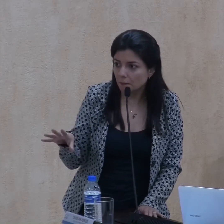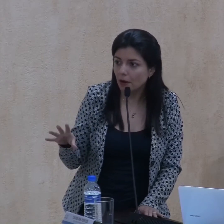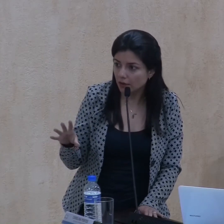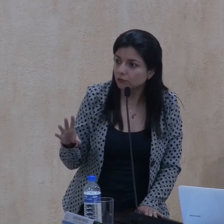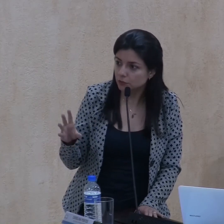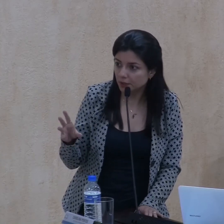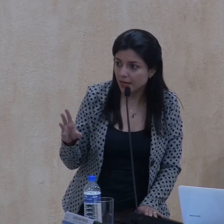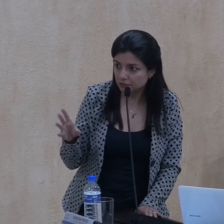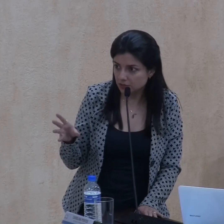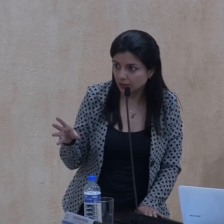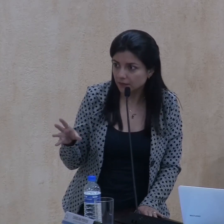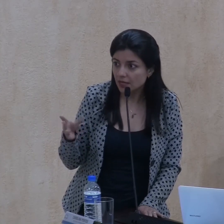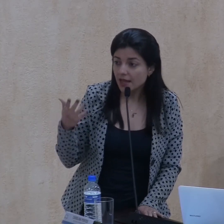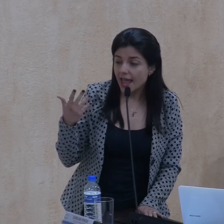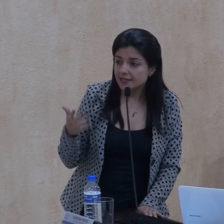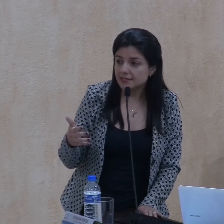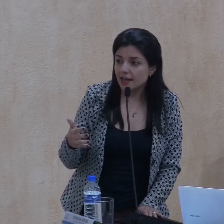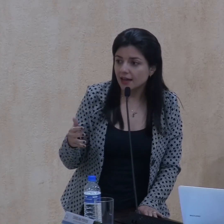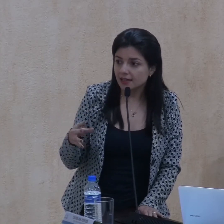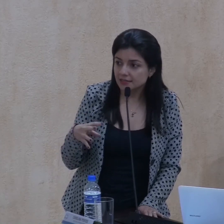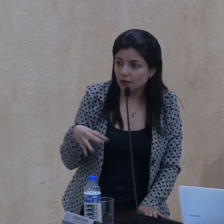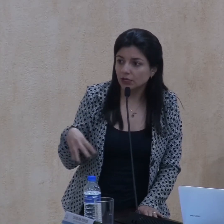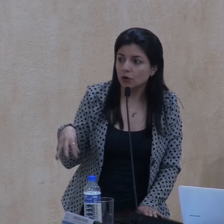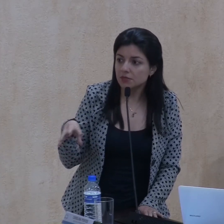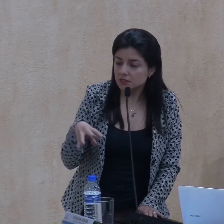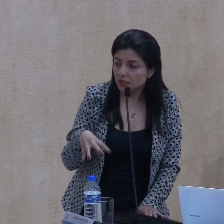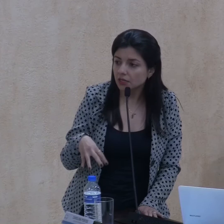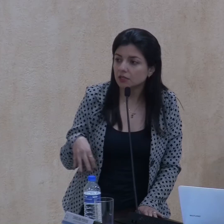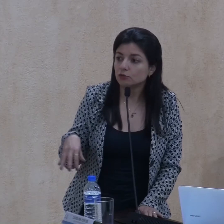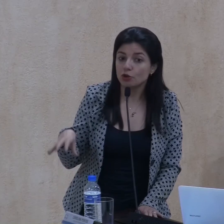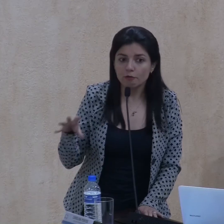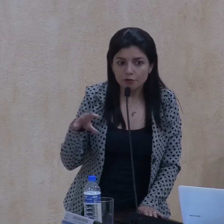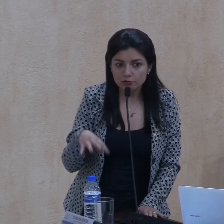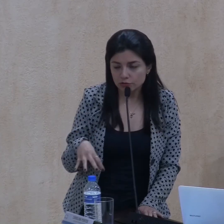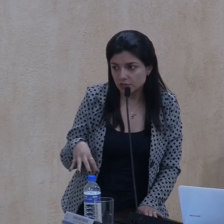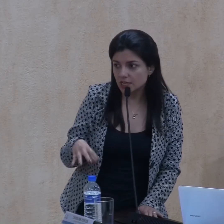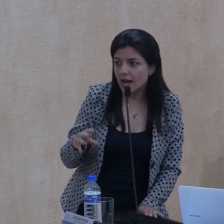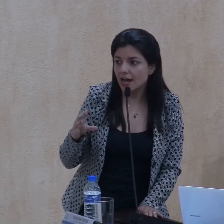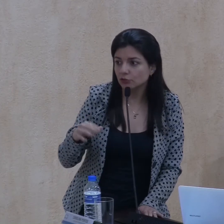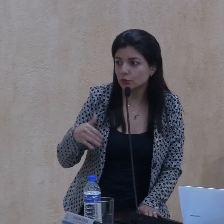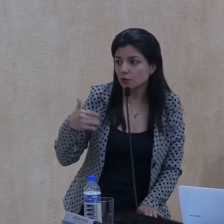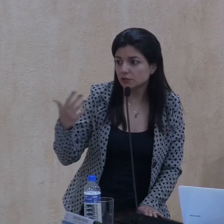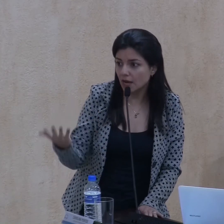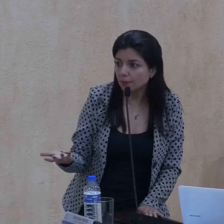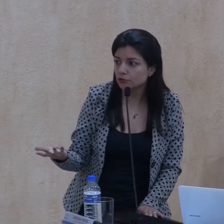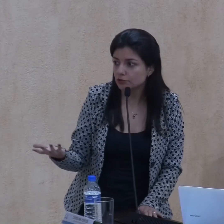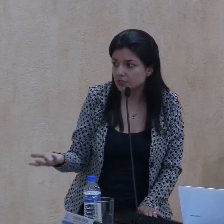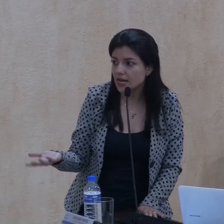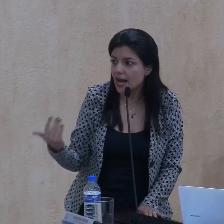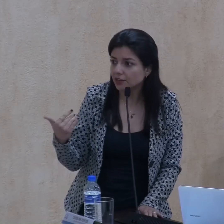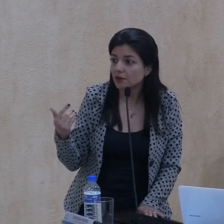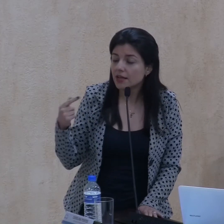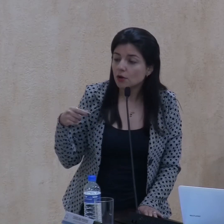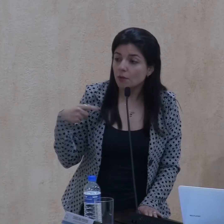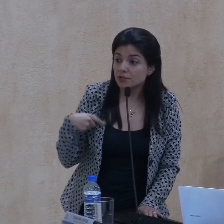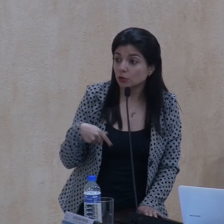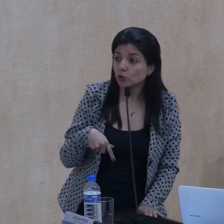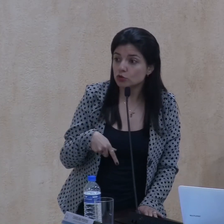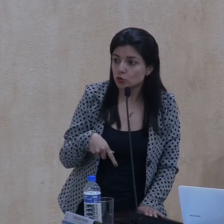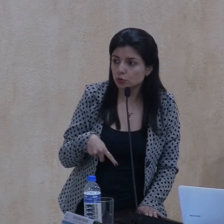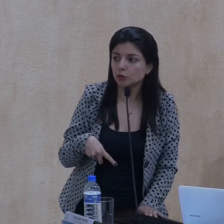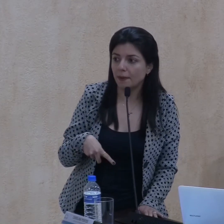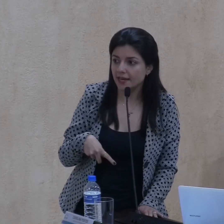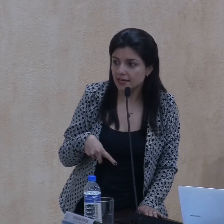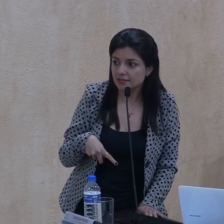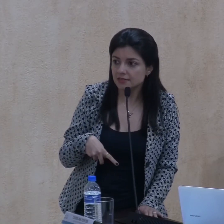estado de São Paulo é um dos primeiros sim essa questão da comissão de ouvir o judiciário de mostrar para o judiciário começou